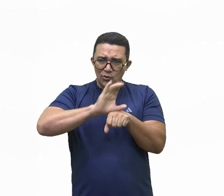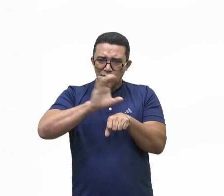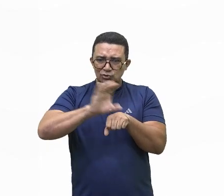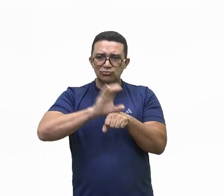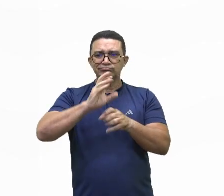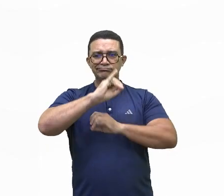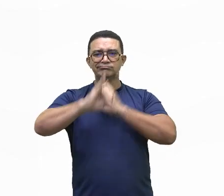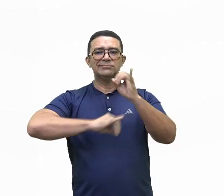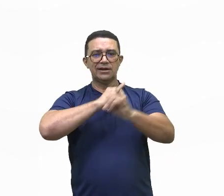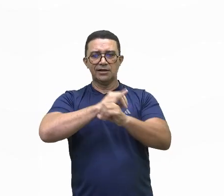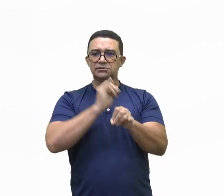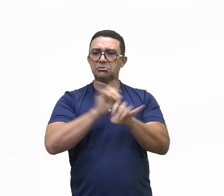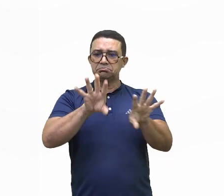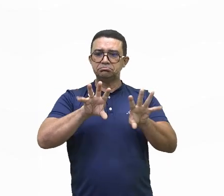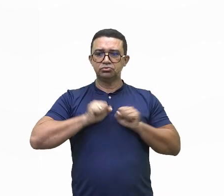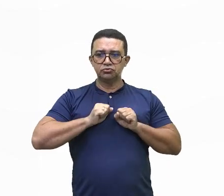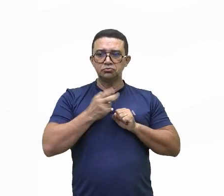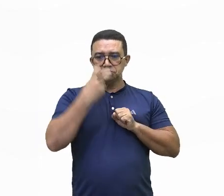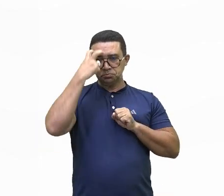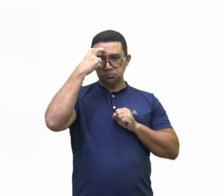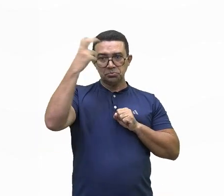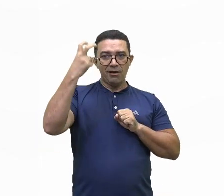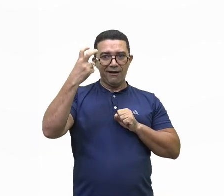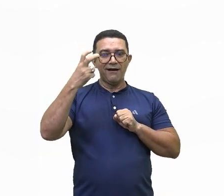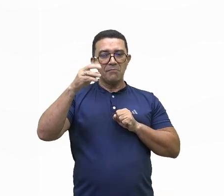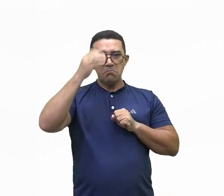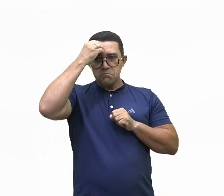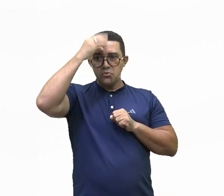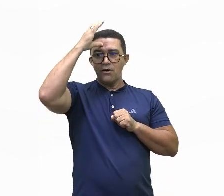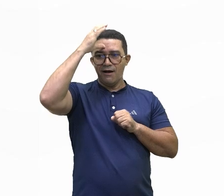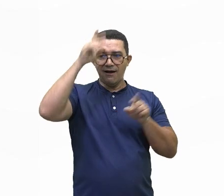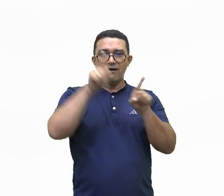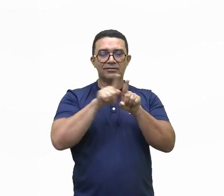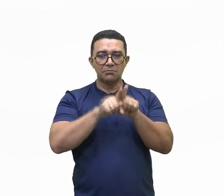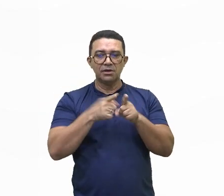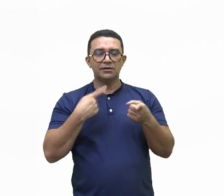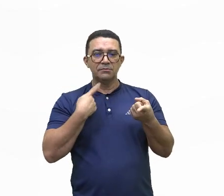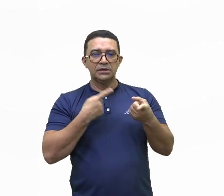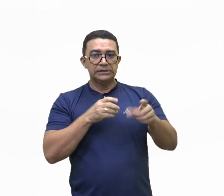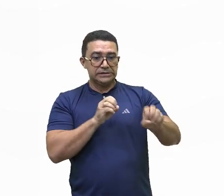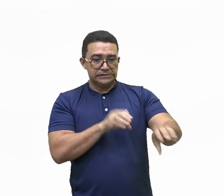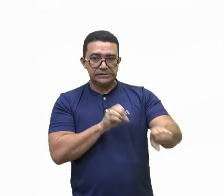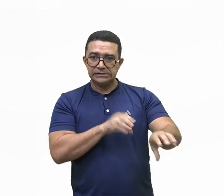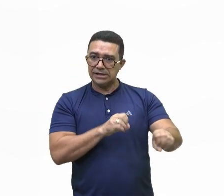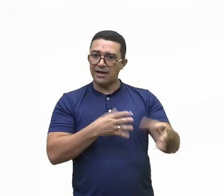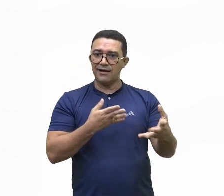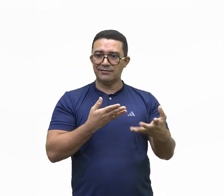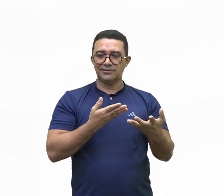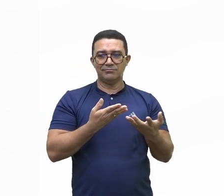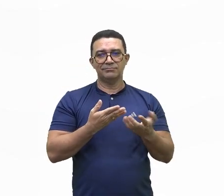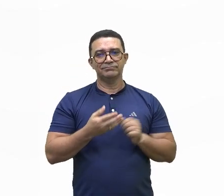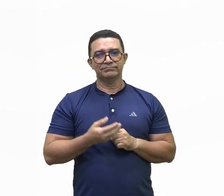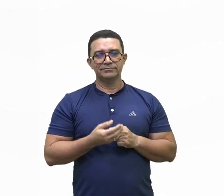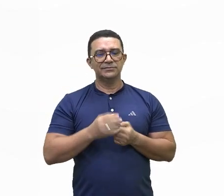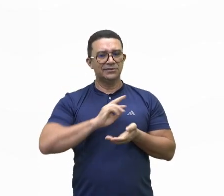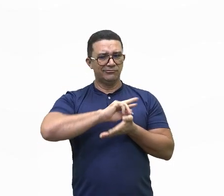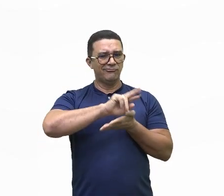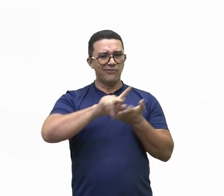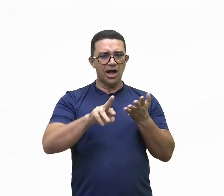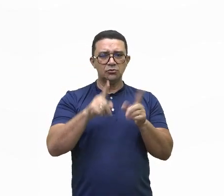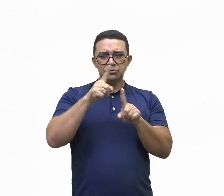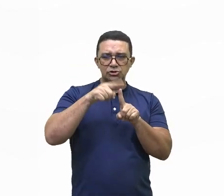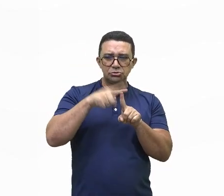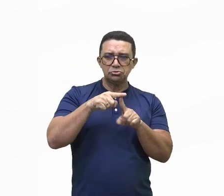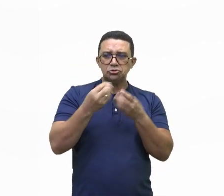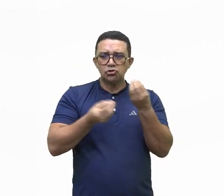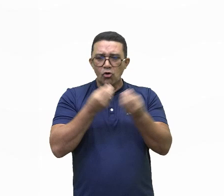adquirir conhecimento, você pode dar aula de reforço ali naquela matéria que você é bom. Então, são vários meios aí,